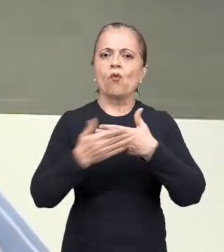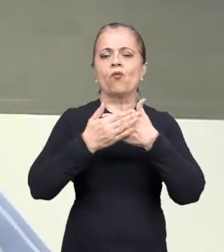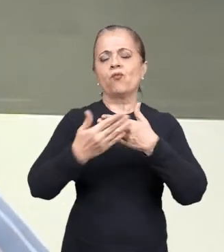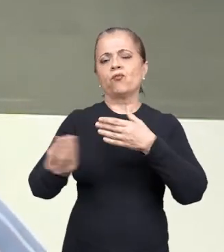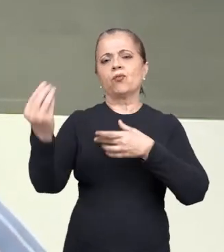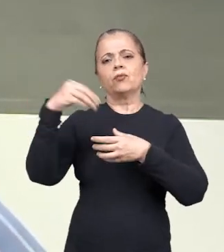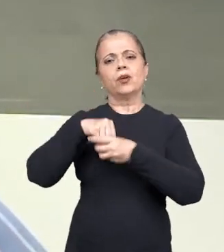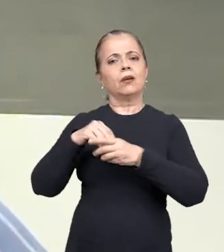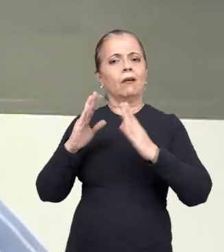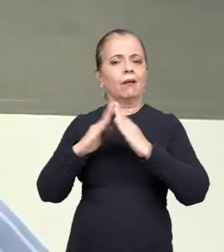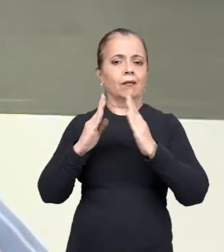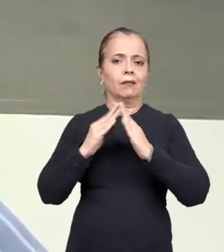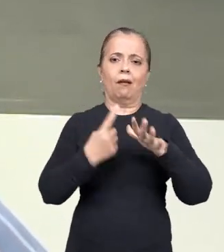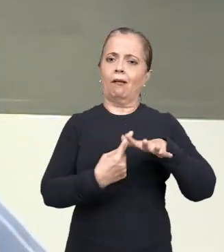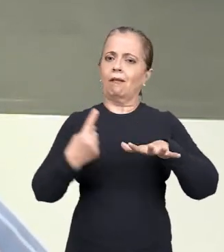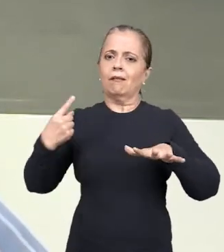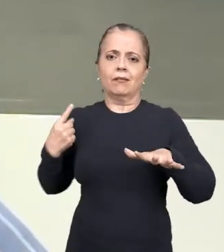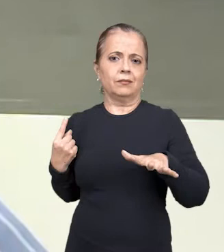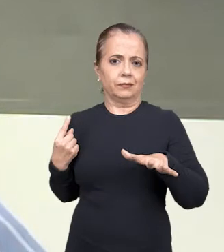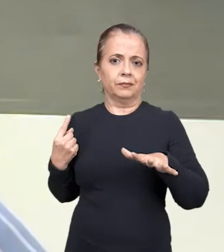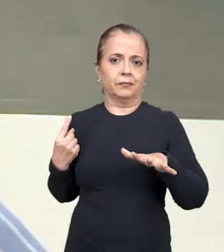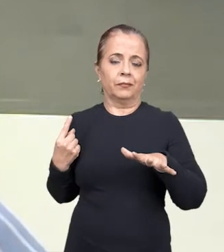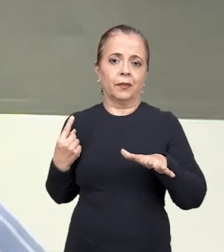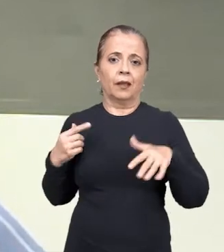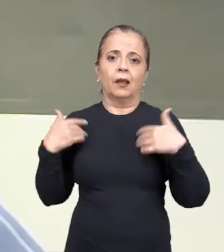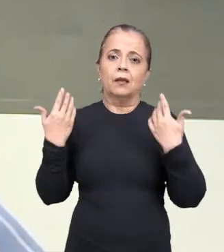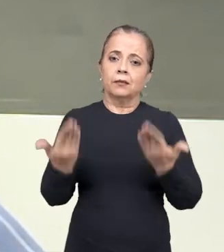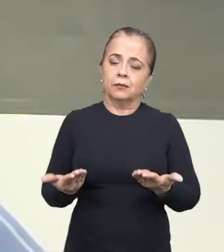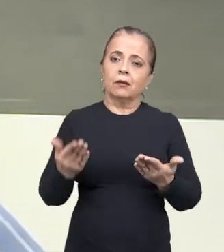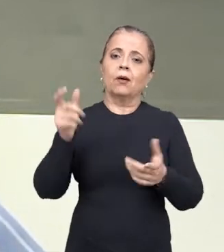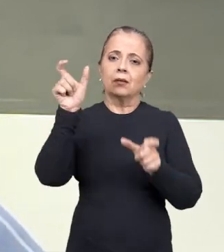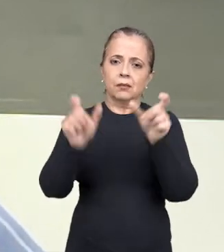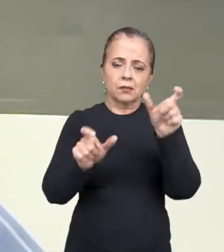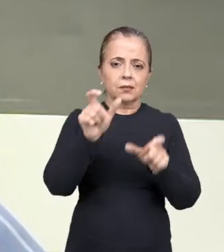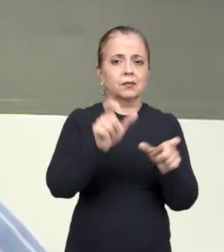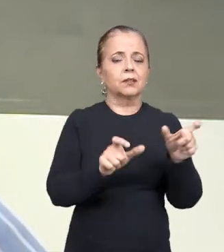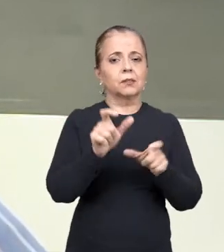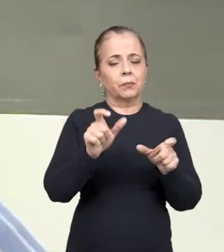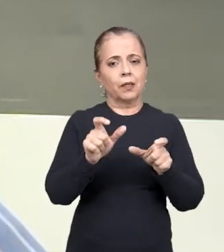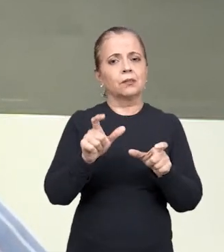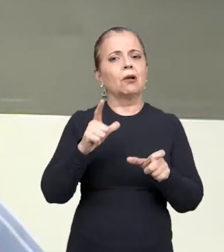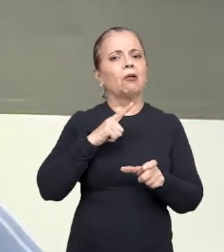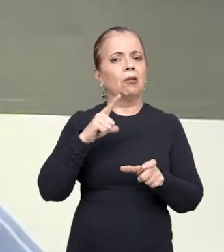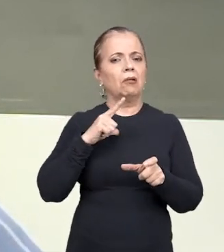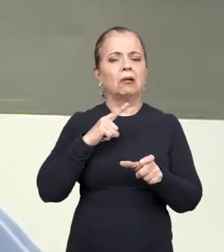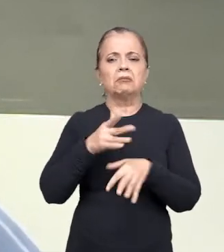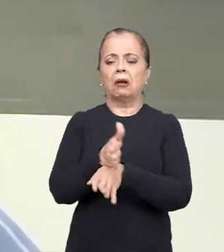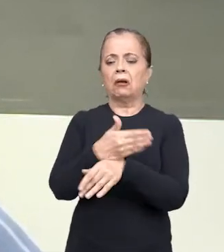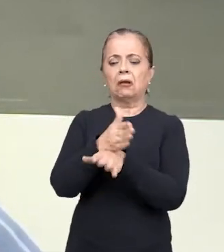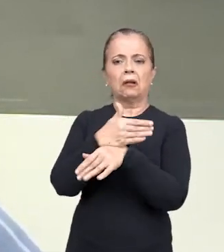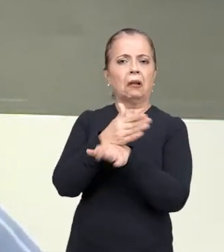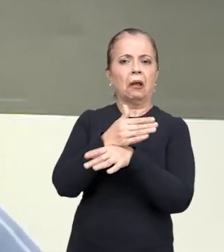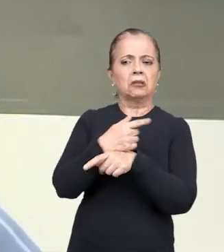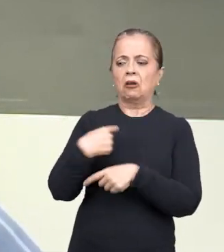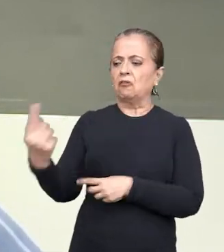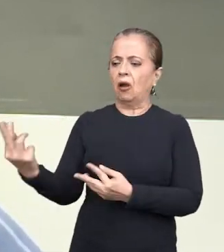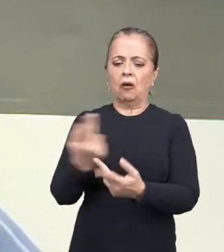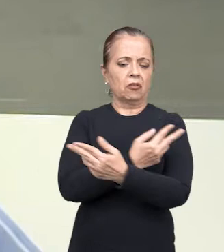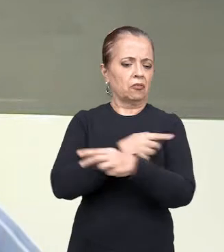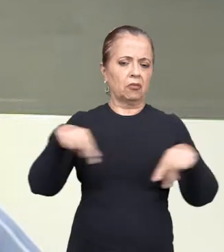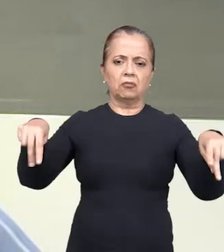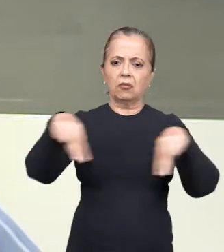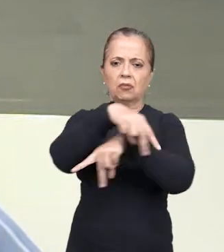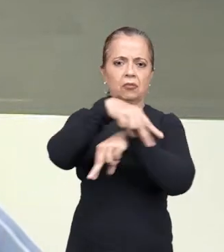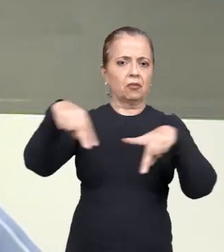precisam ser restritas para as pessoas ficarem em casa. De fato, as pessoas estão abusando desse direito de ir e vir